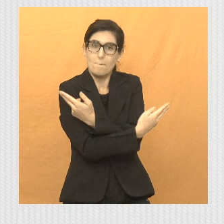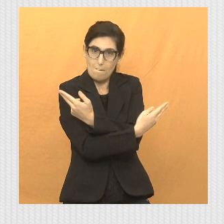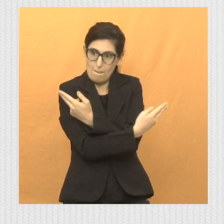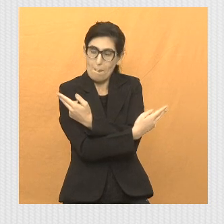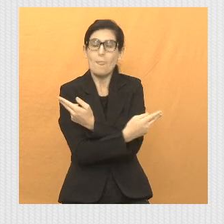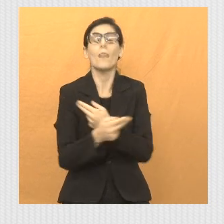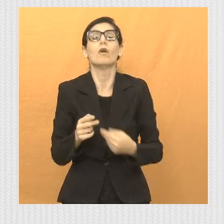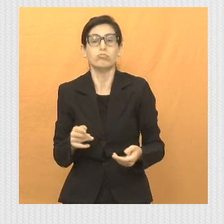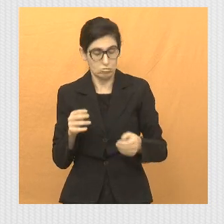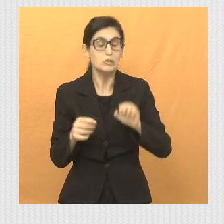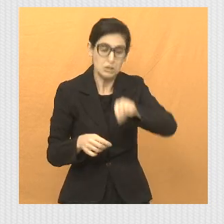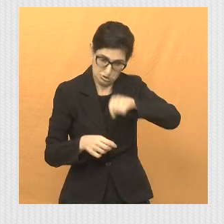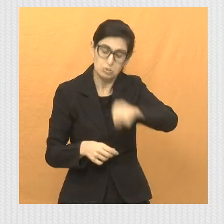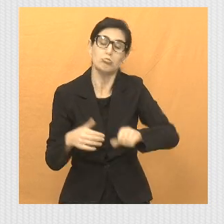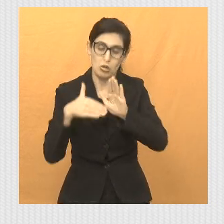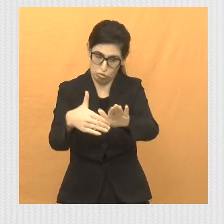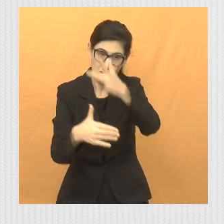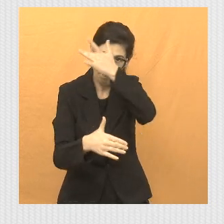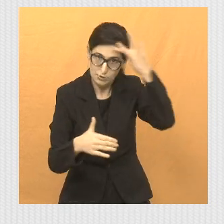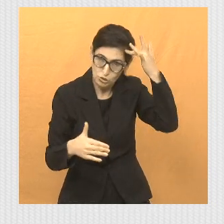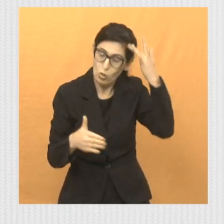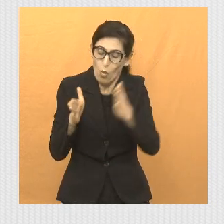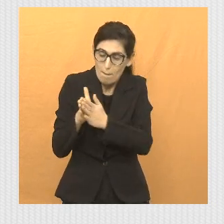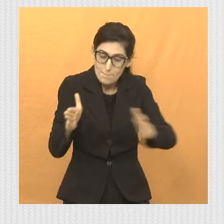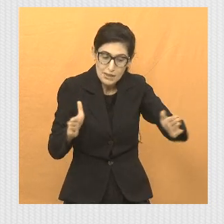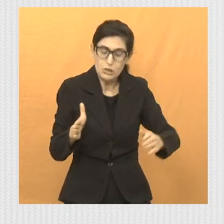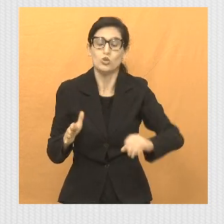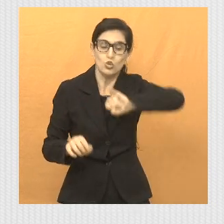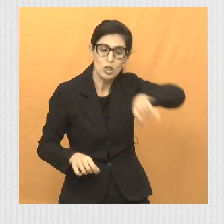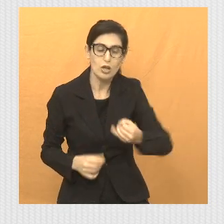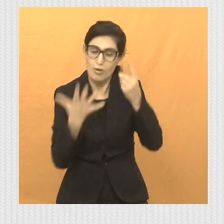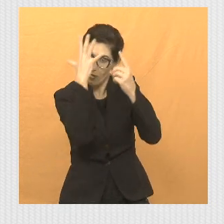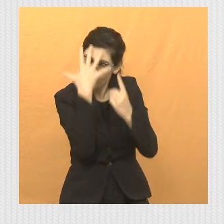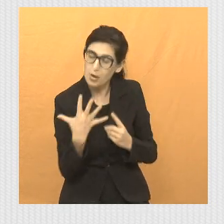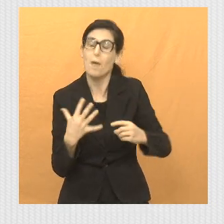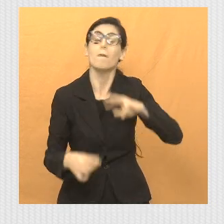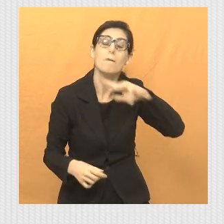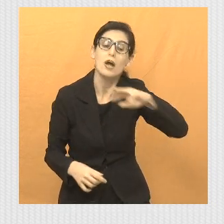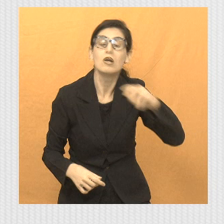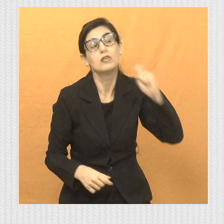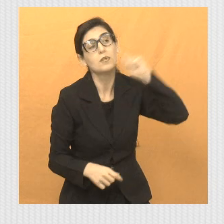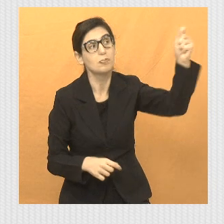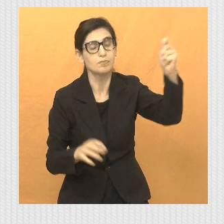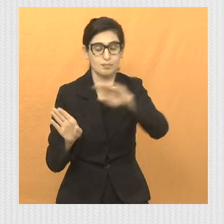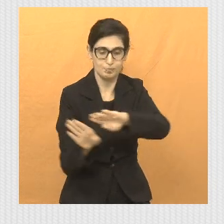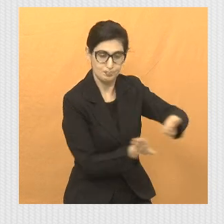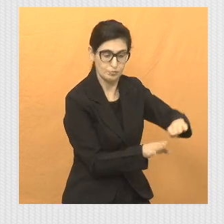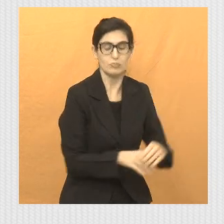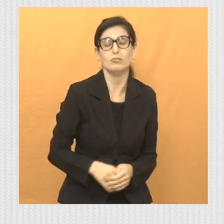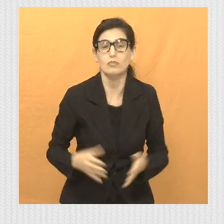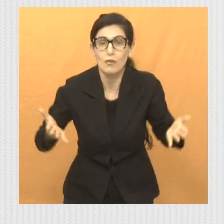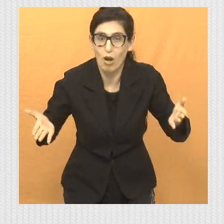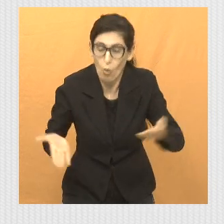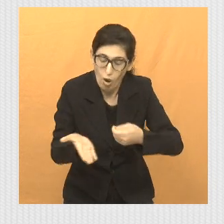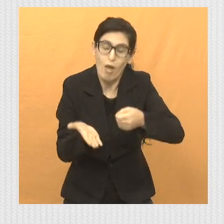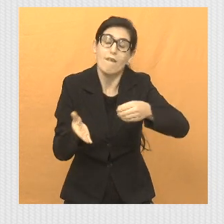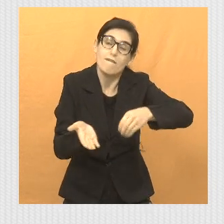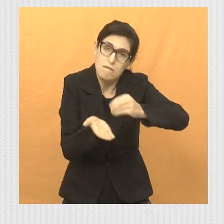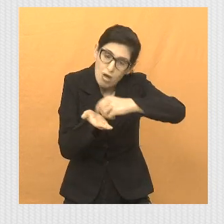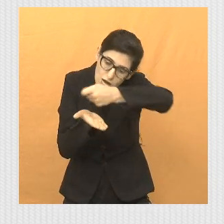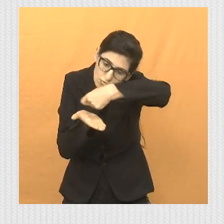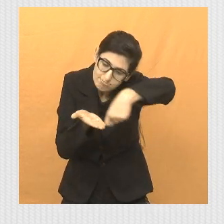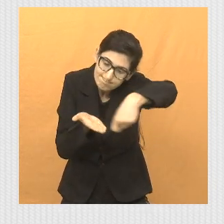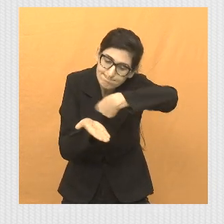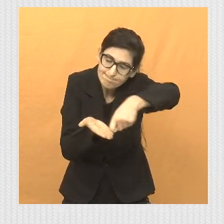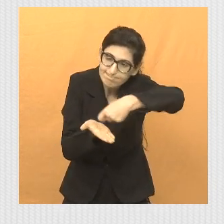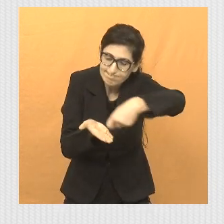próprio quadrimestre. Próximo slide, exames com demanda reprimida para agendamento.